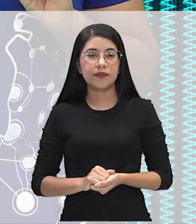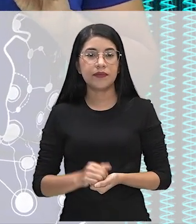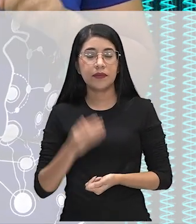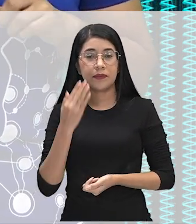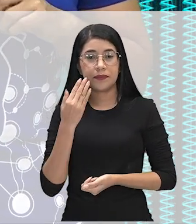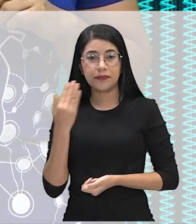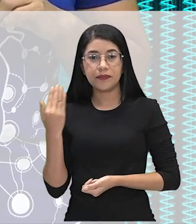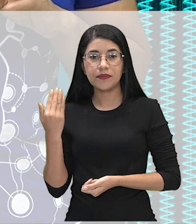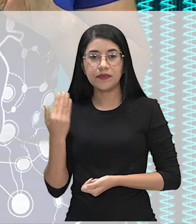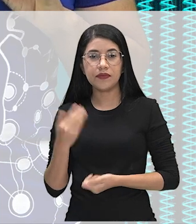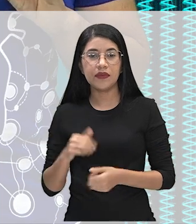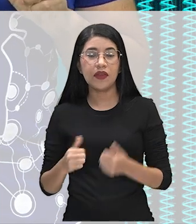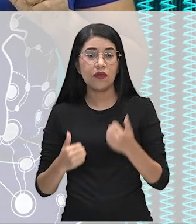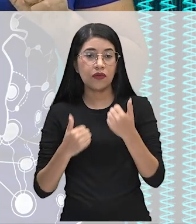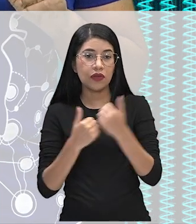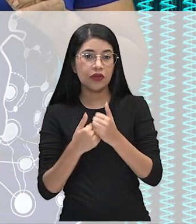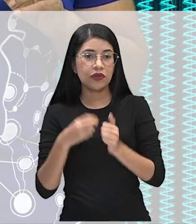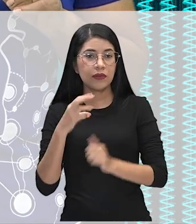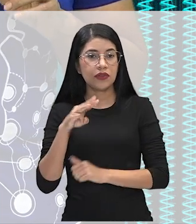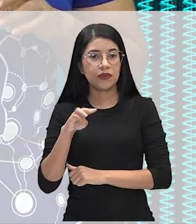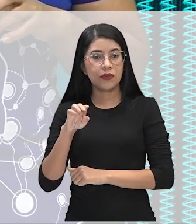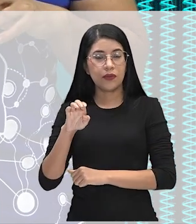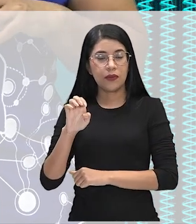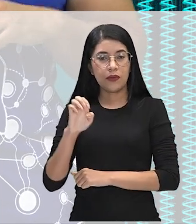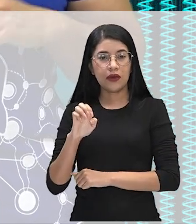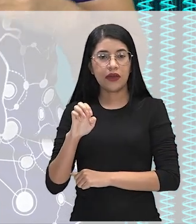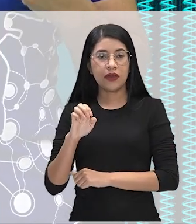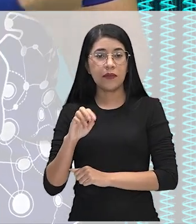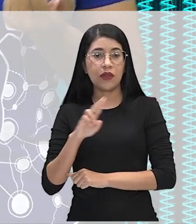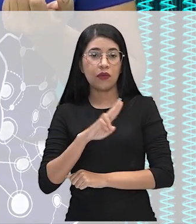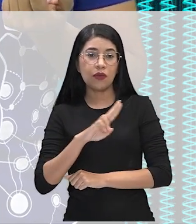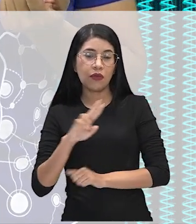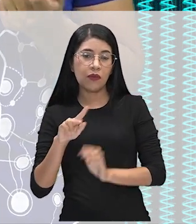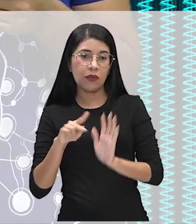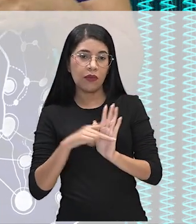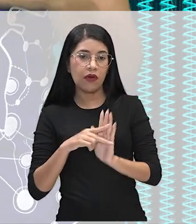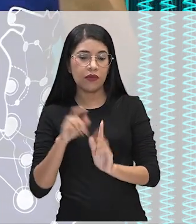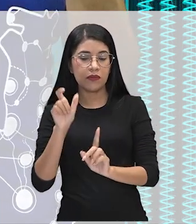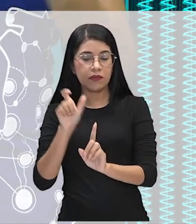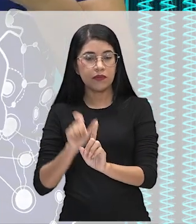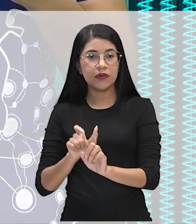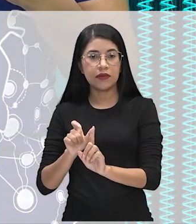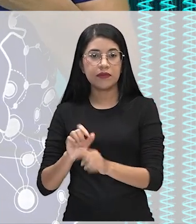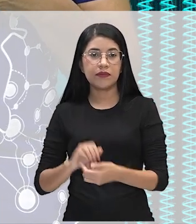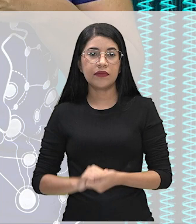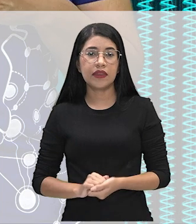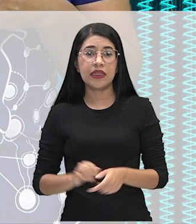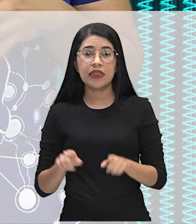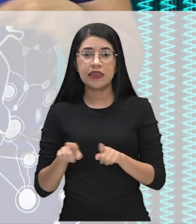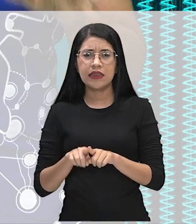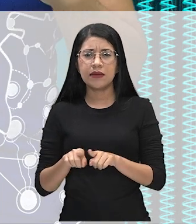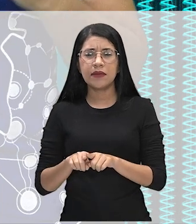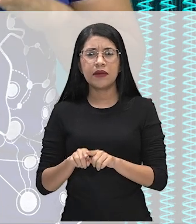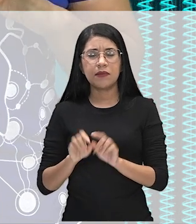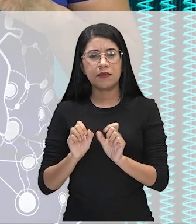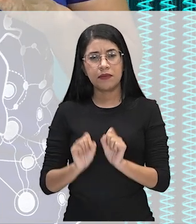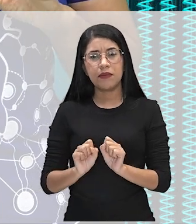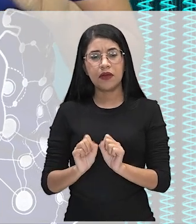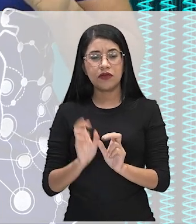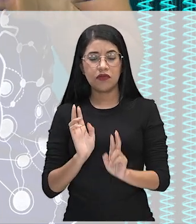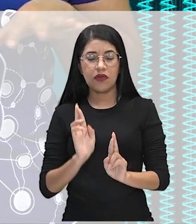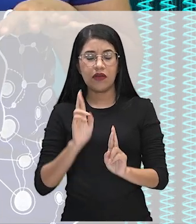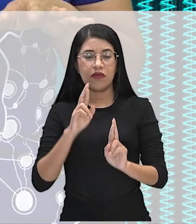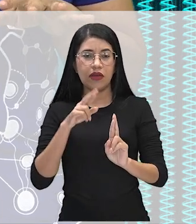vou substituir o we por Potira and I. Sempre ao contrário, na verdade, ou a que se